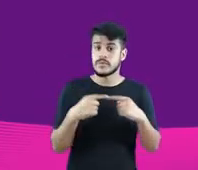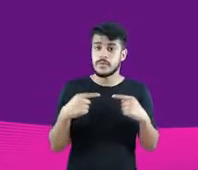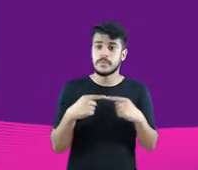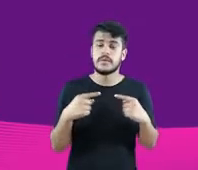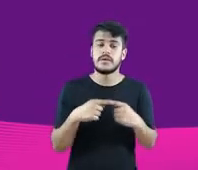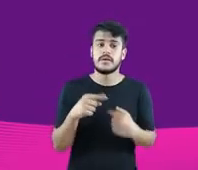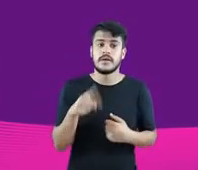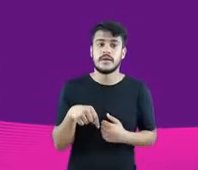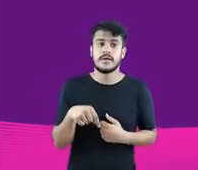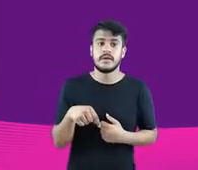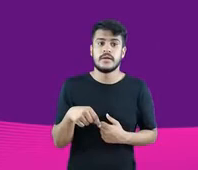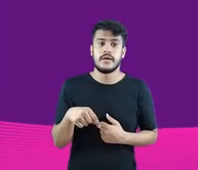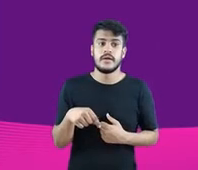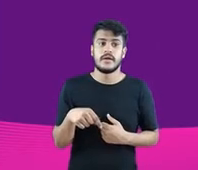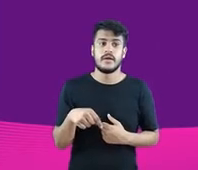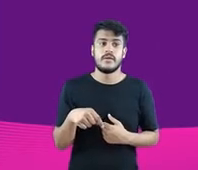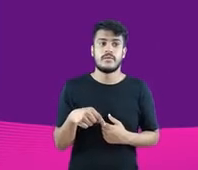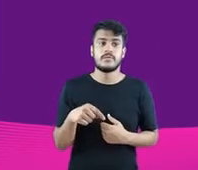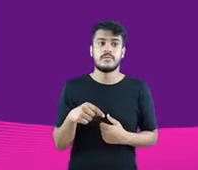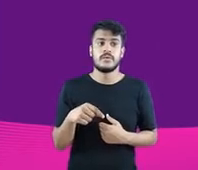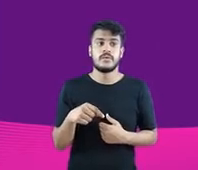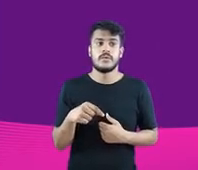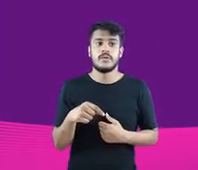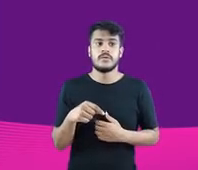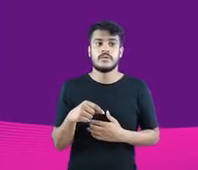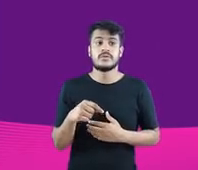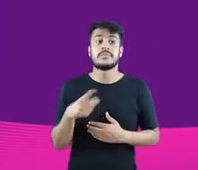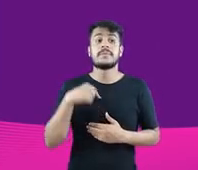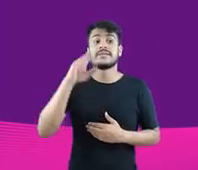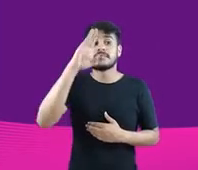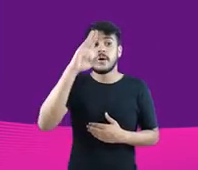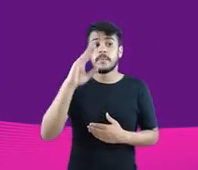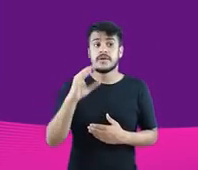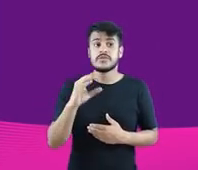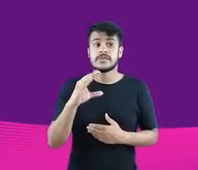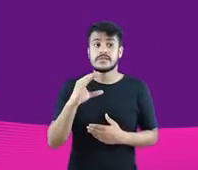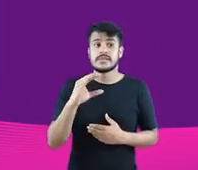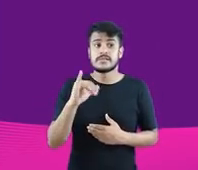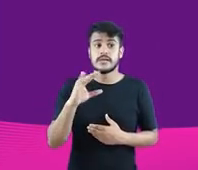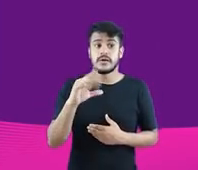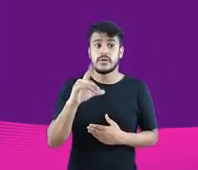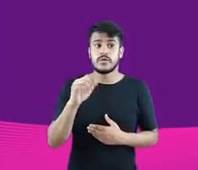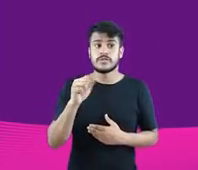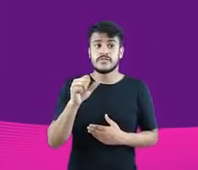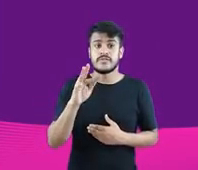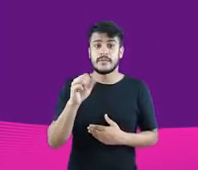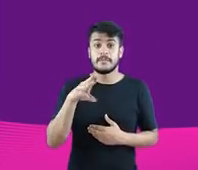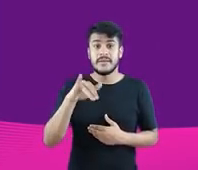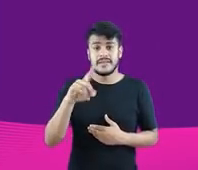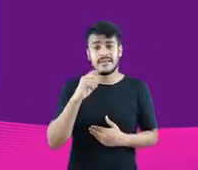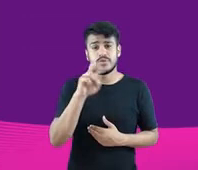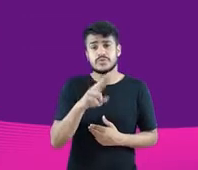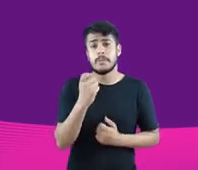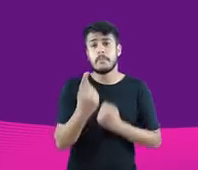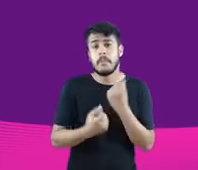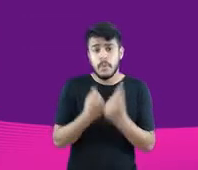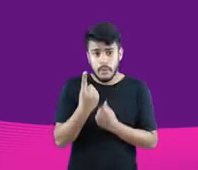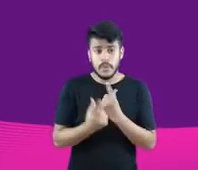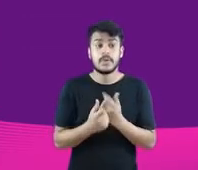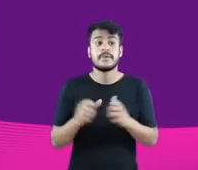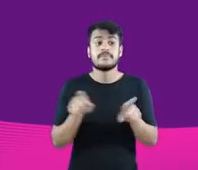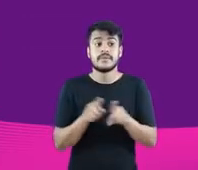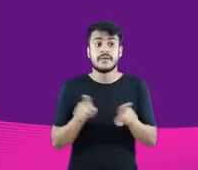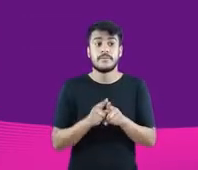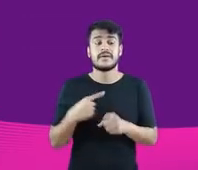um dano ovariano, principalmente ciclofosfamida, methotrexate, que a gente já usa muito pouco, e com um dano